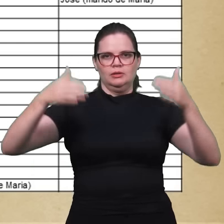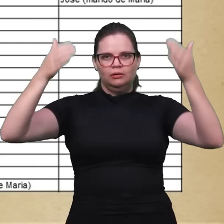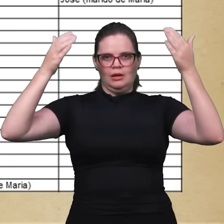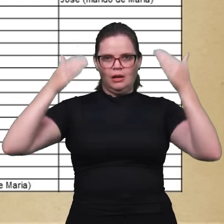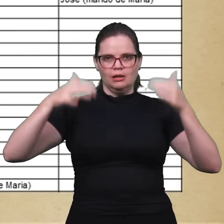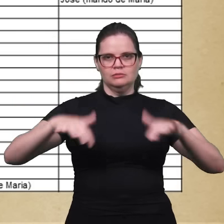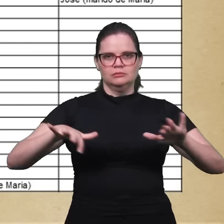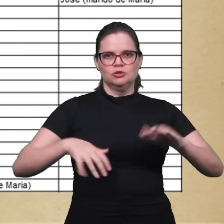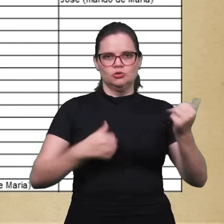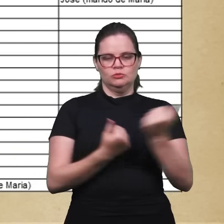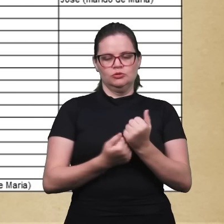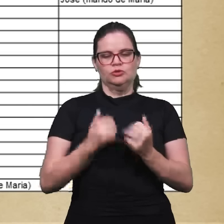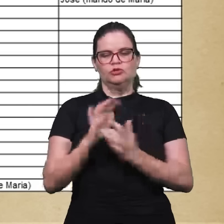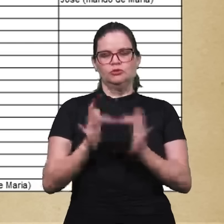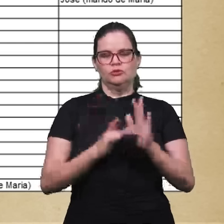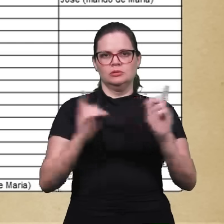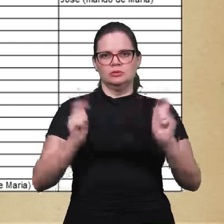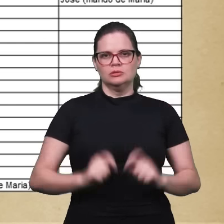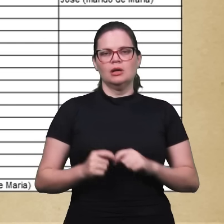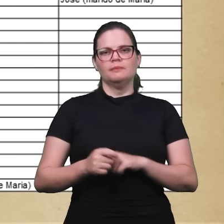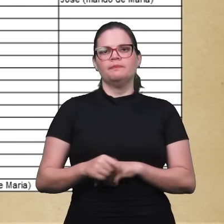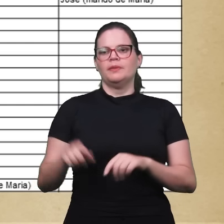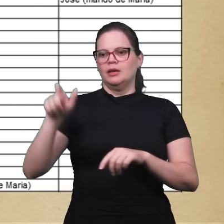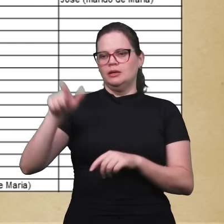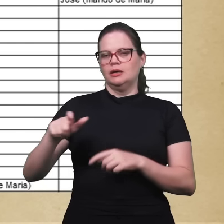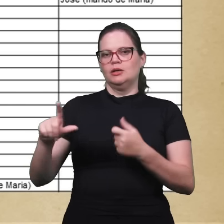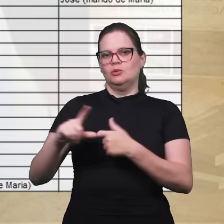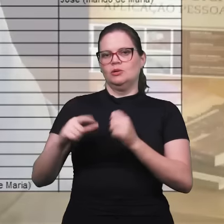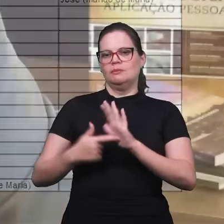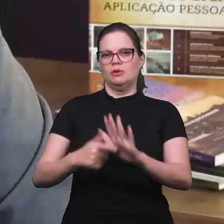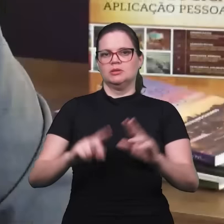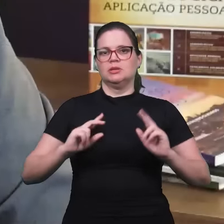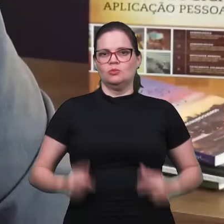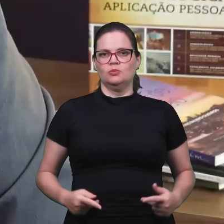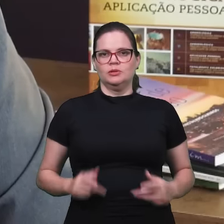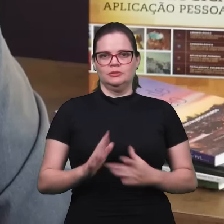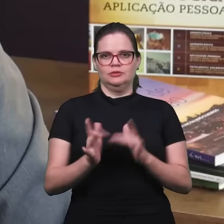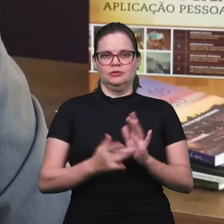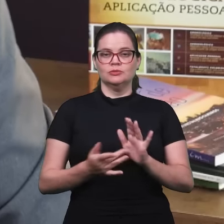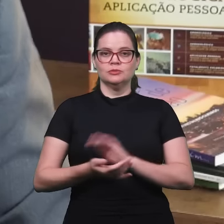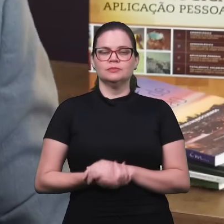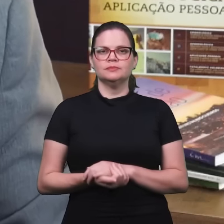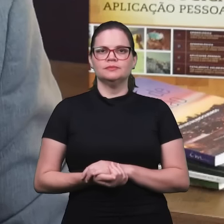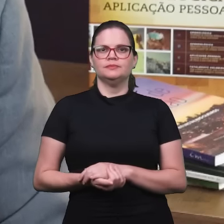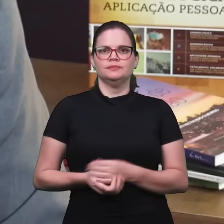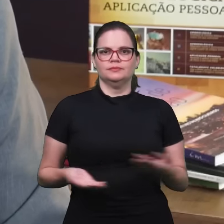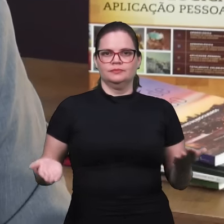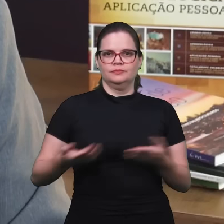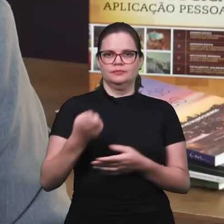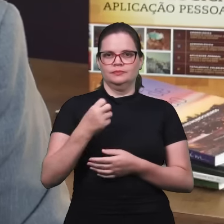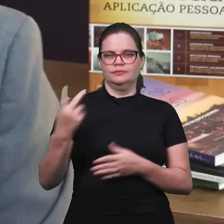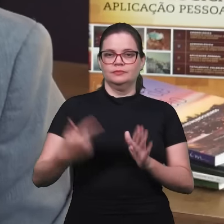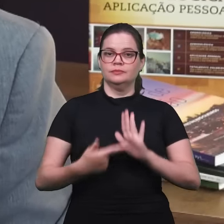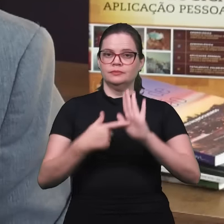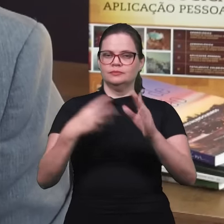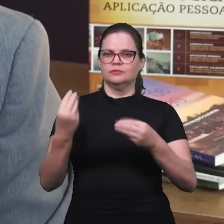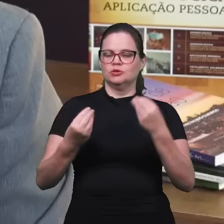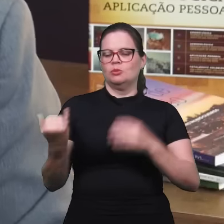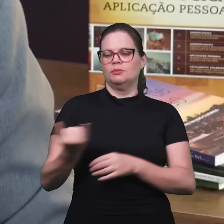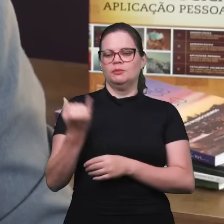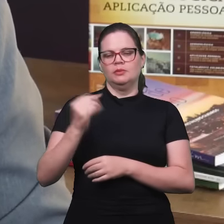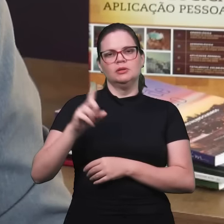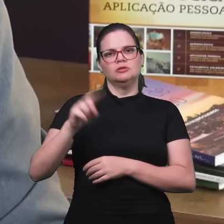outra genealogia para mostrar a humanidade do Senhor Jesus. Então, esse episódio até traz essa importância, porque nós vamos ver